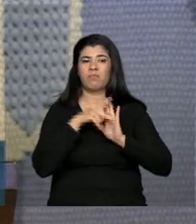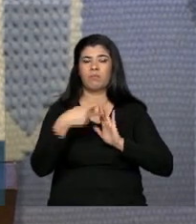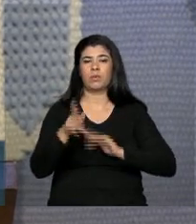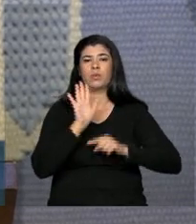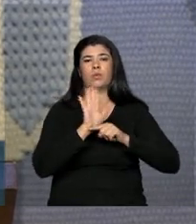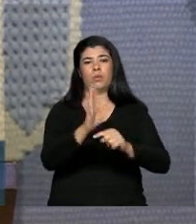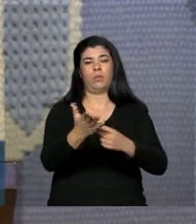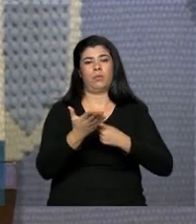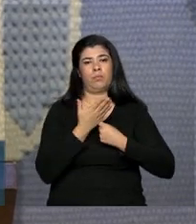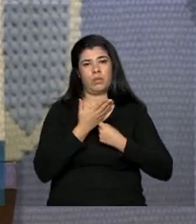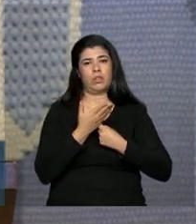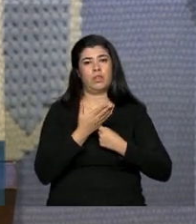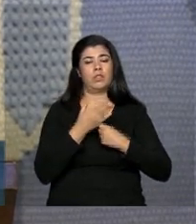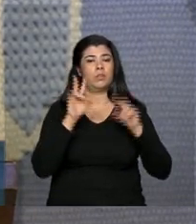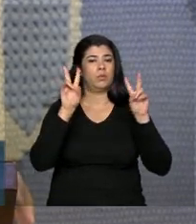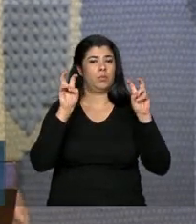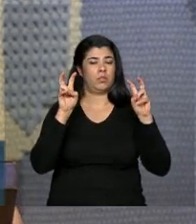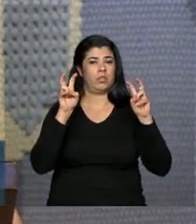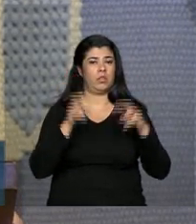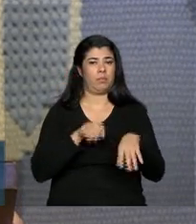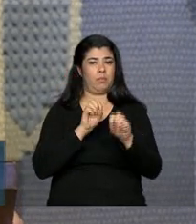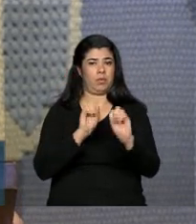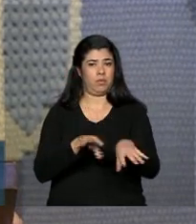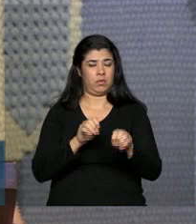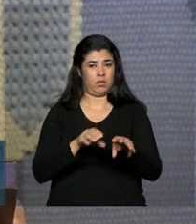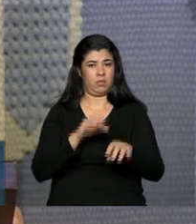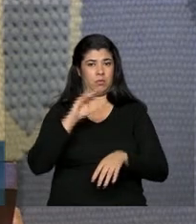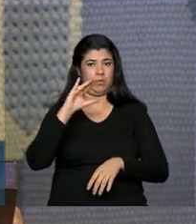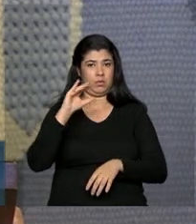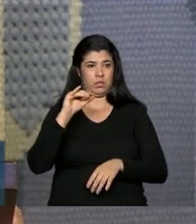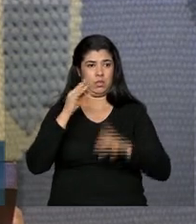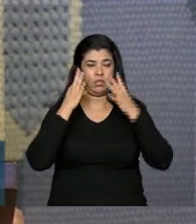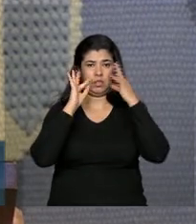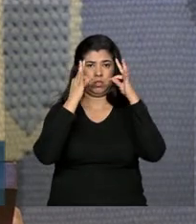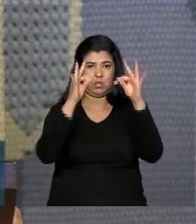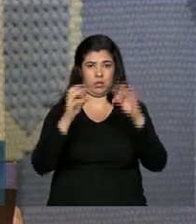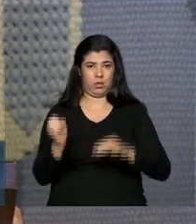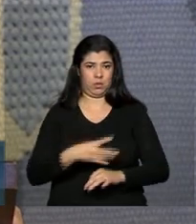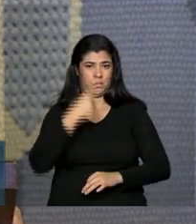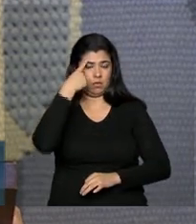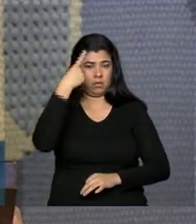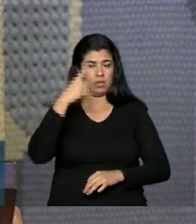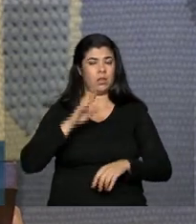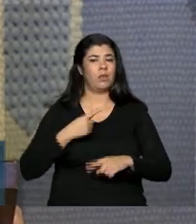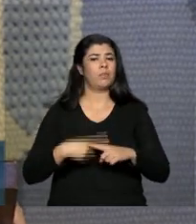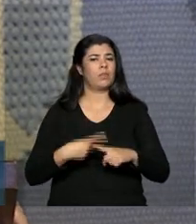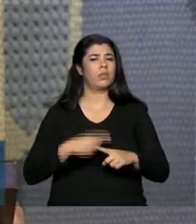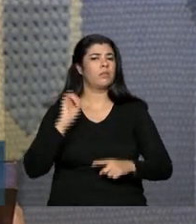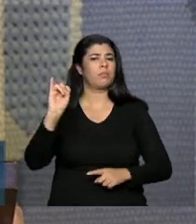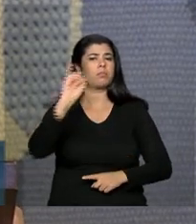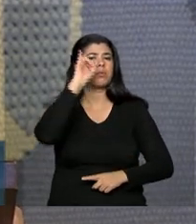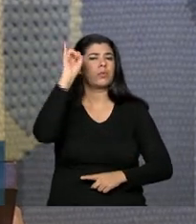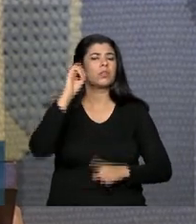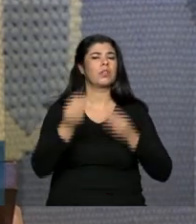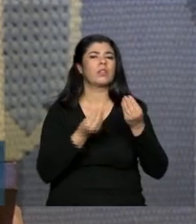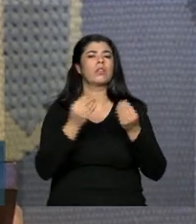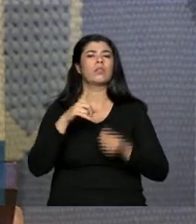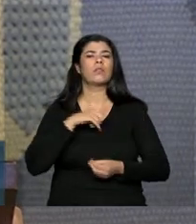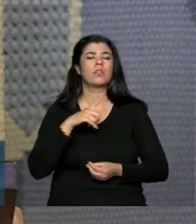necessariamente a cooperação em educação, ciência e tecnologia e inovação, considerando a importância